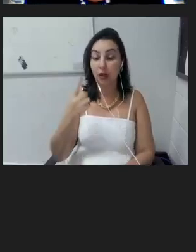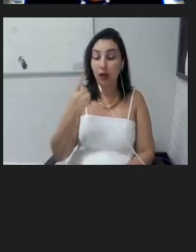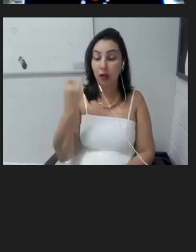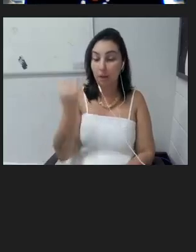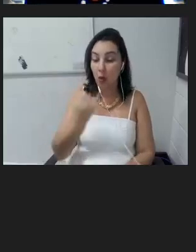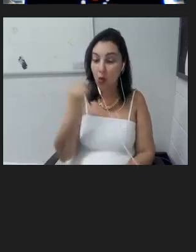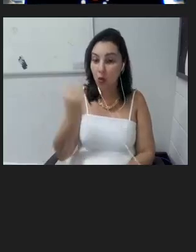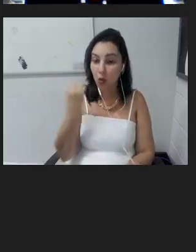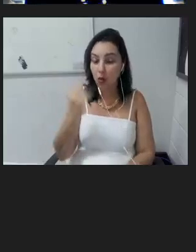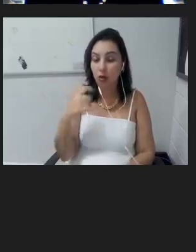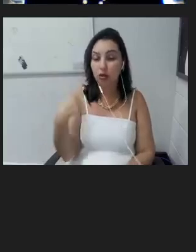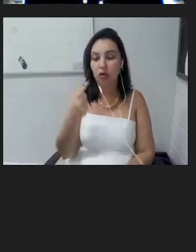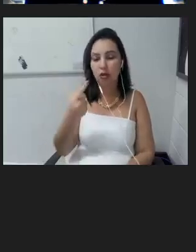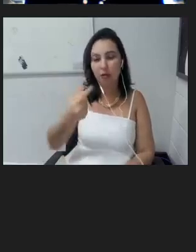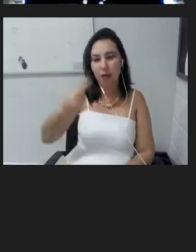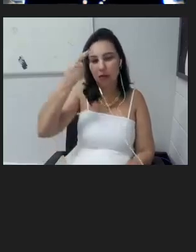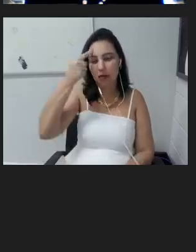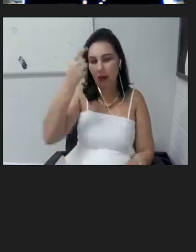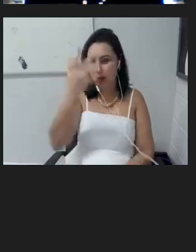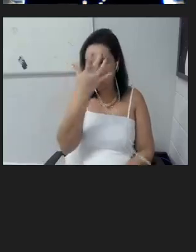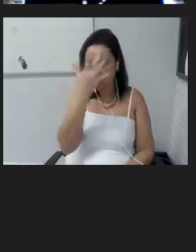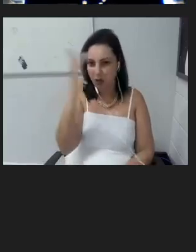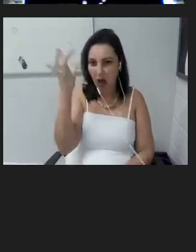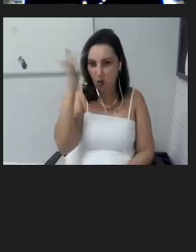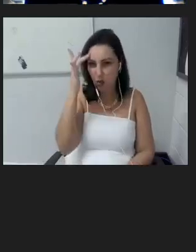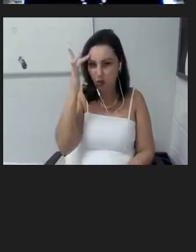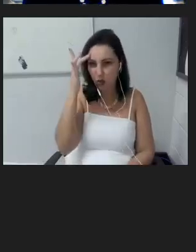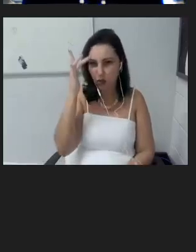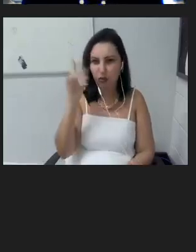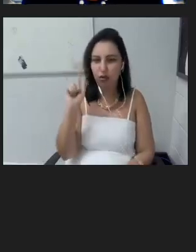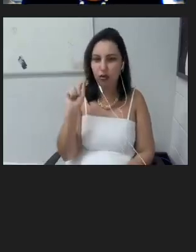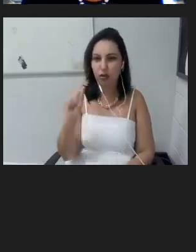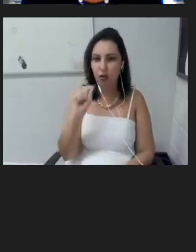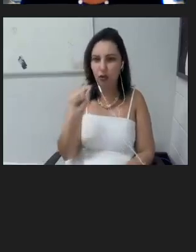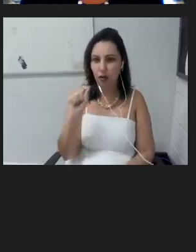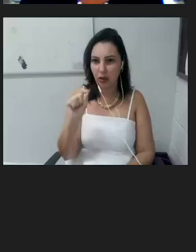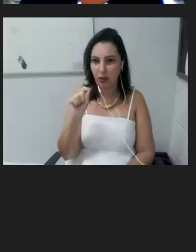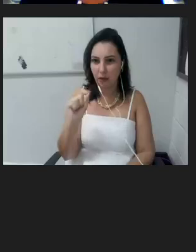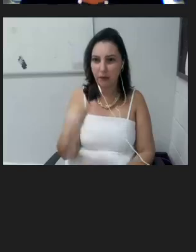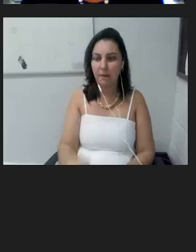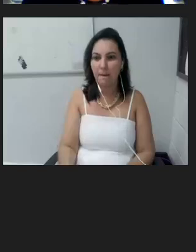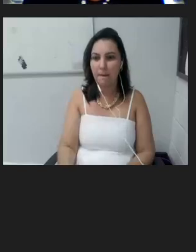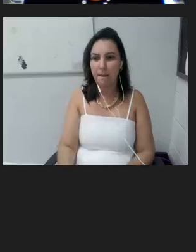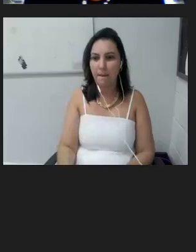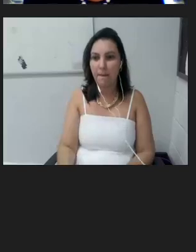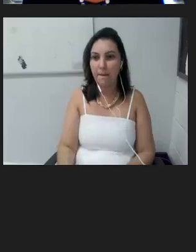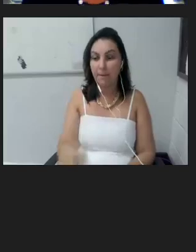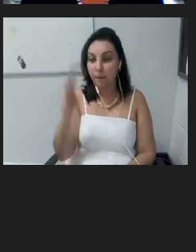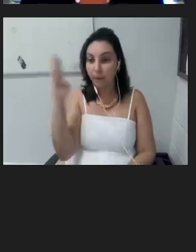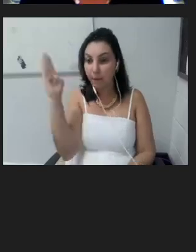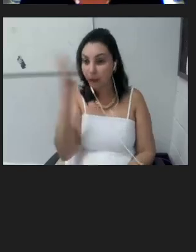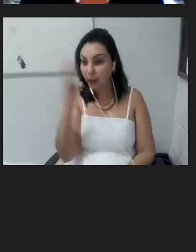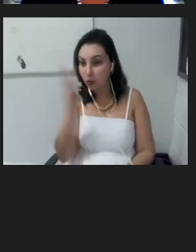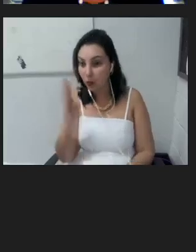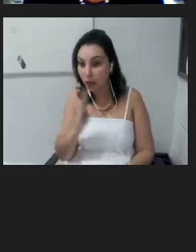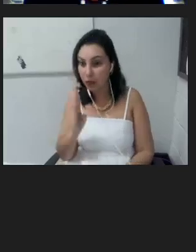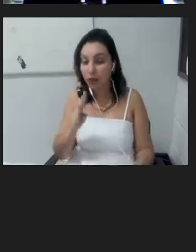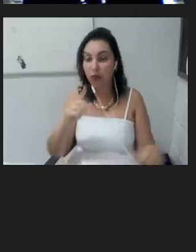saúde mental, enquanto uma questão não só do Brasil, mas